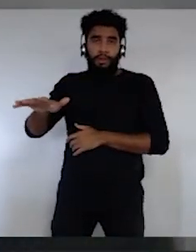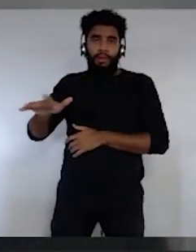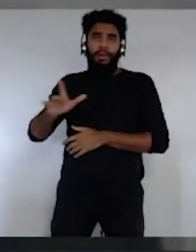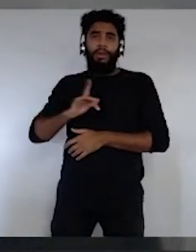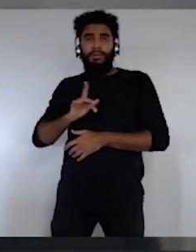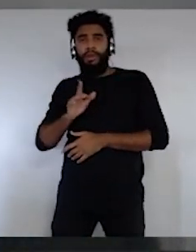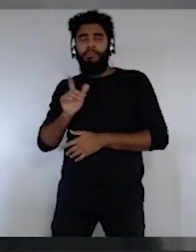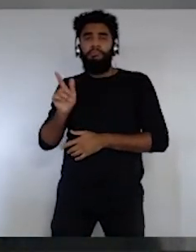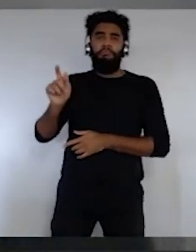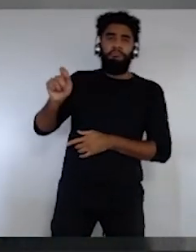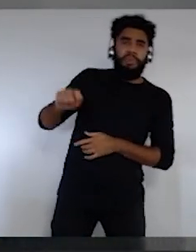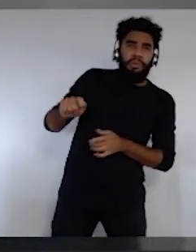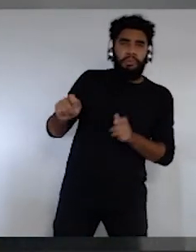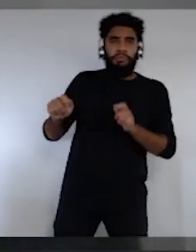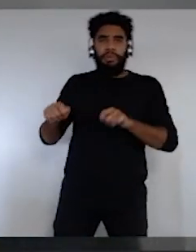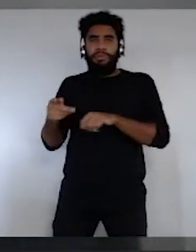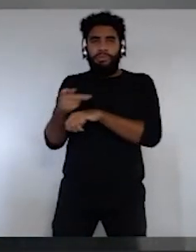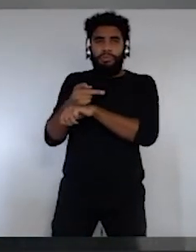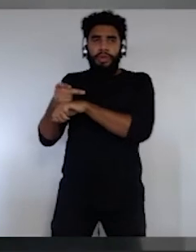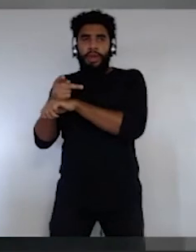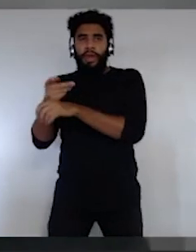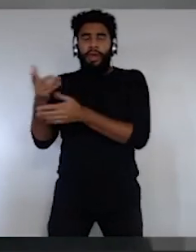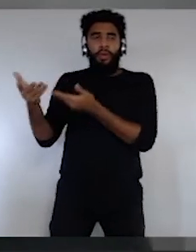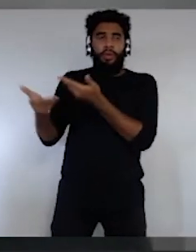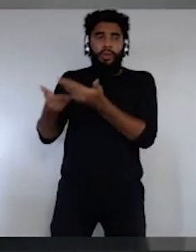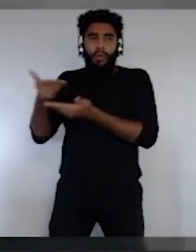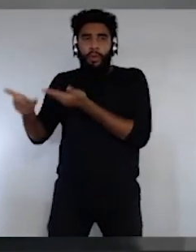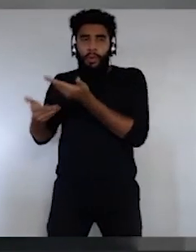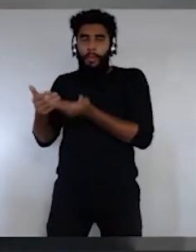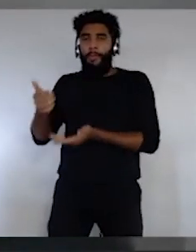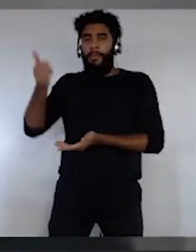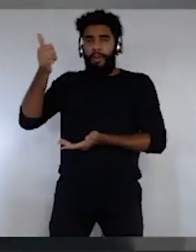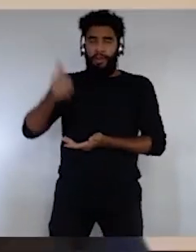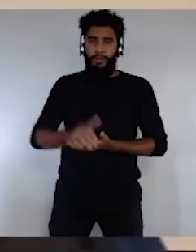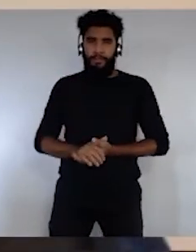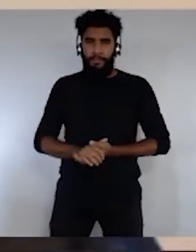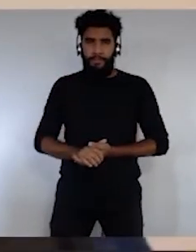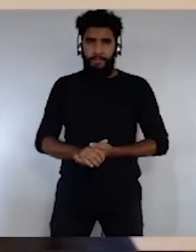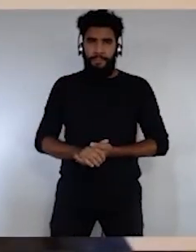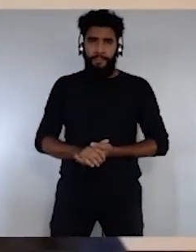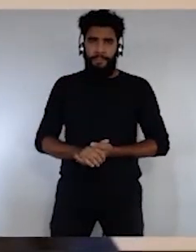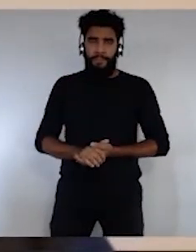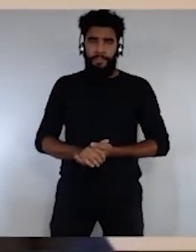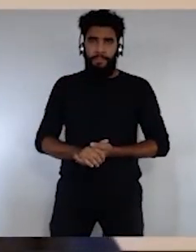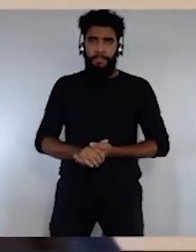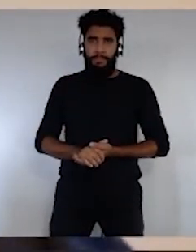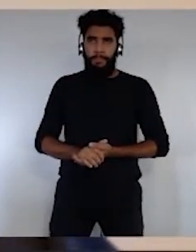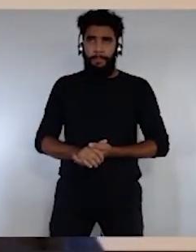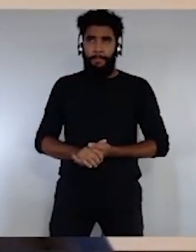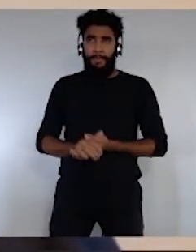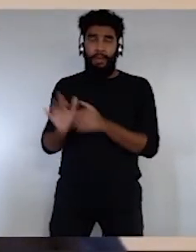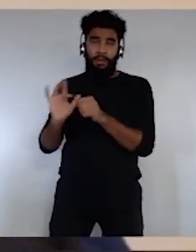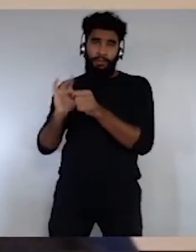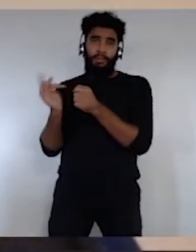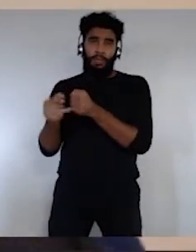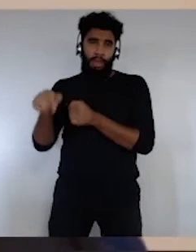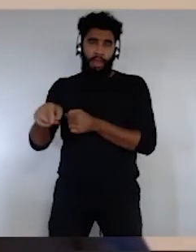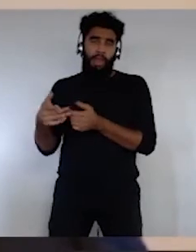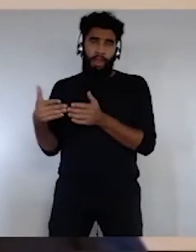inadmissibilidade do recurso especial. Quer dizer, além de ser revisional, você tem que mostrar interesse geral, em alguns casos a lei pode dizer, não, aqui não cabe recurso especial.